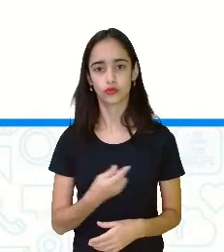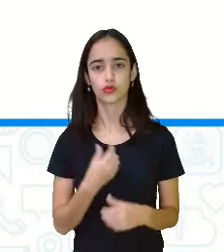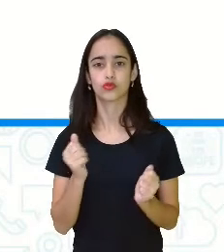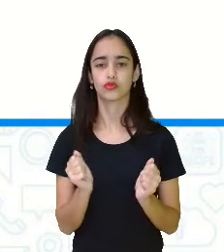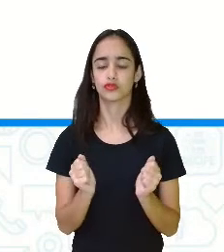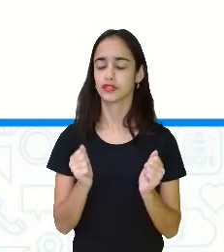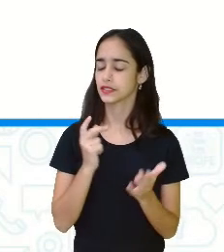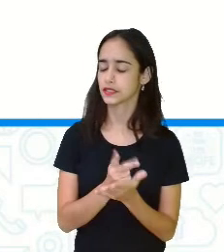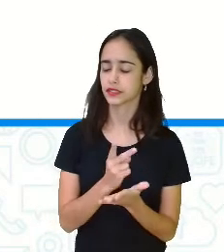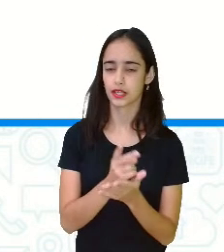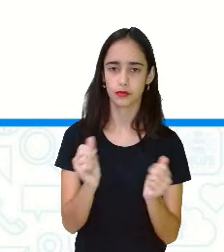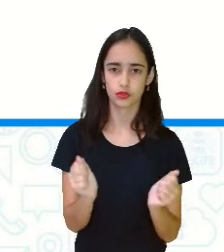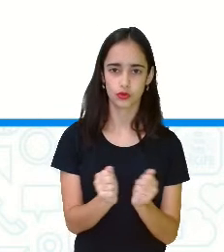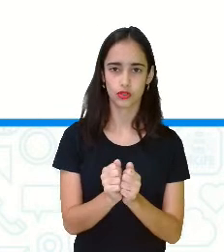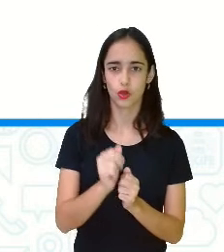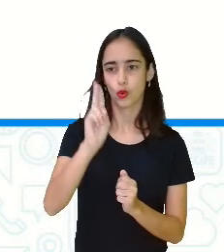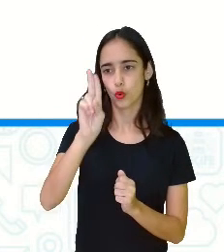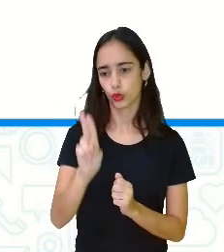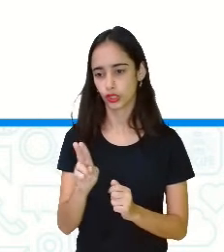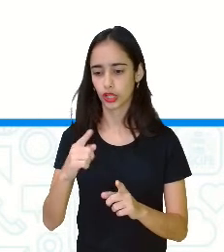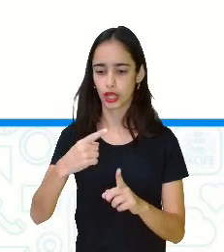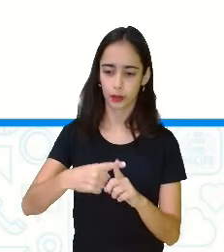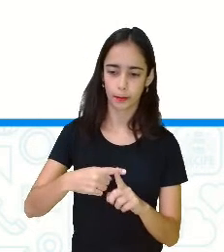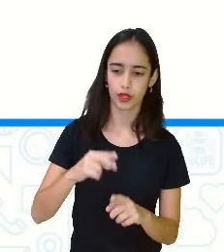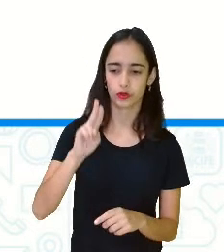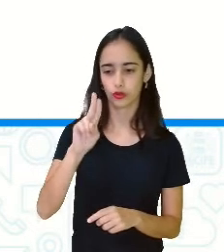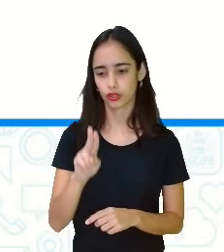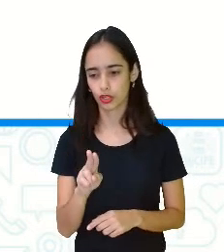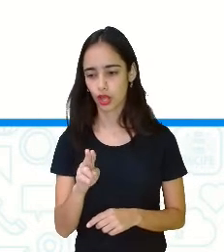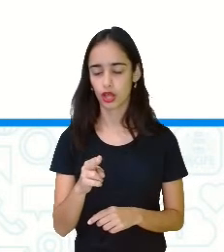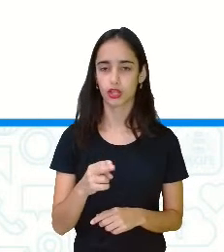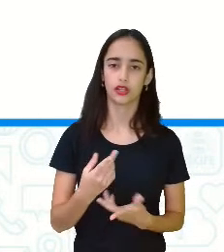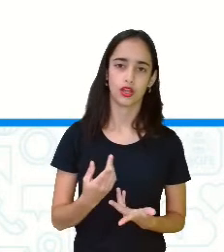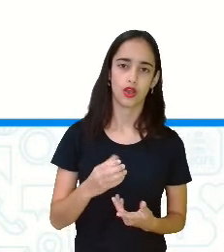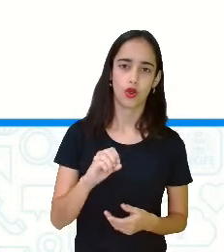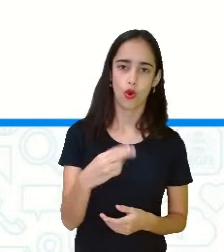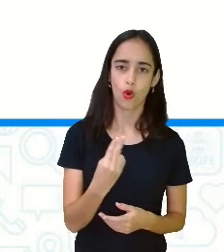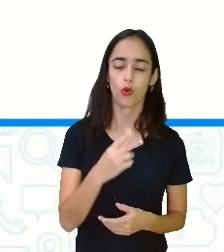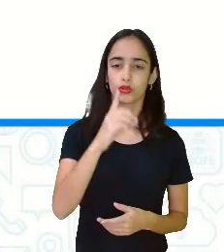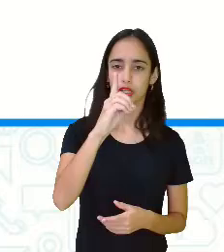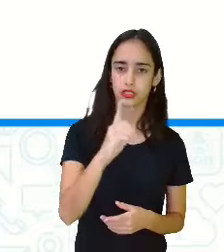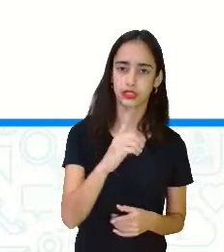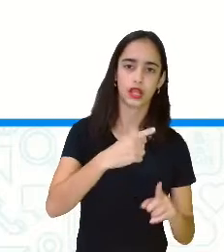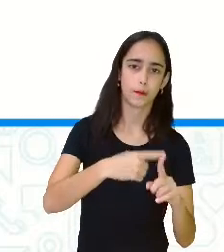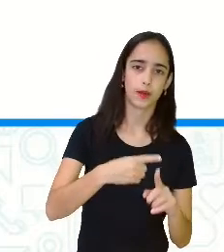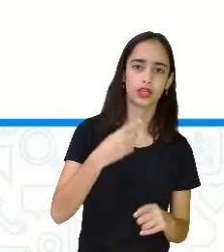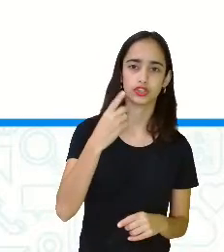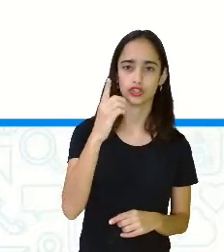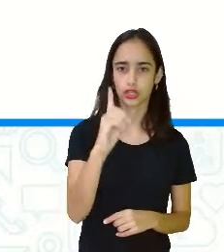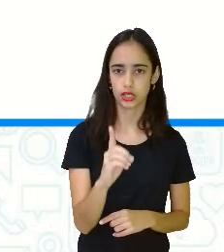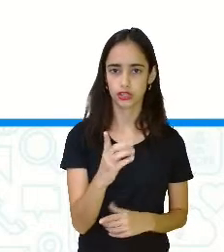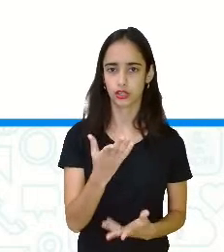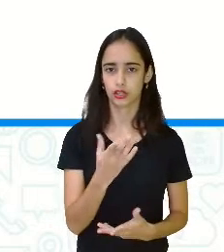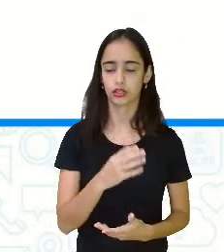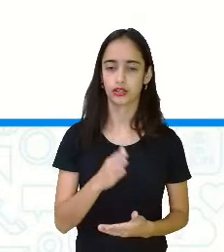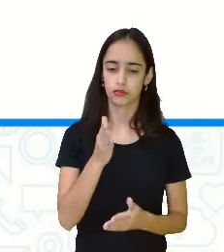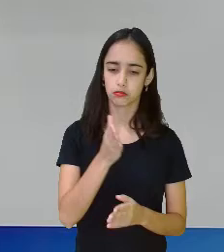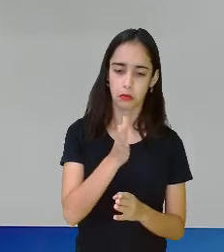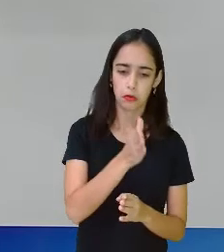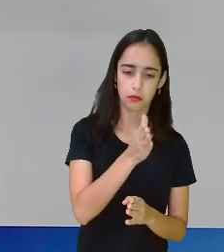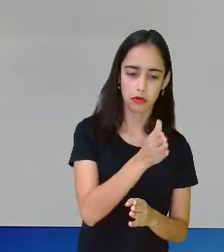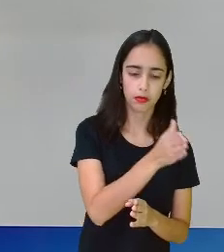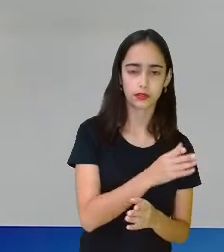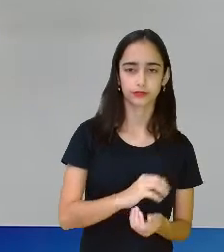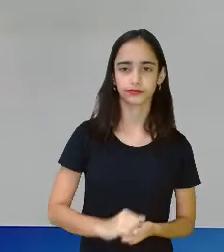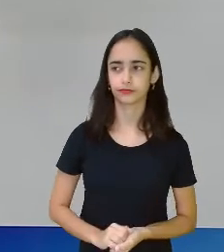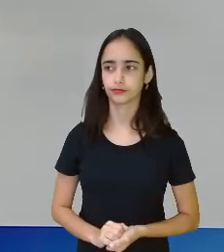unidade, dezena com dezena, centena com centena, milhar com milhar e por aí vai, certo? Eu